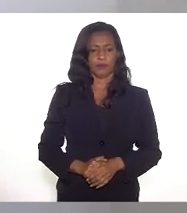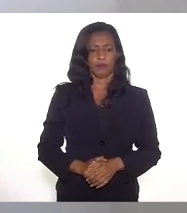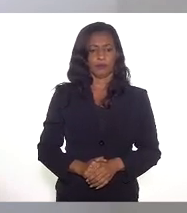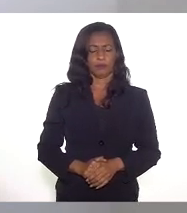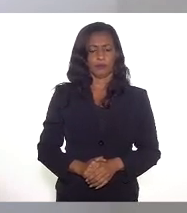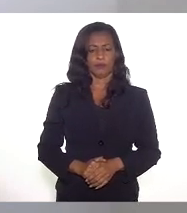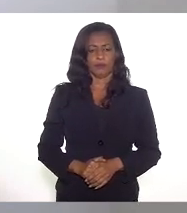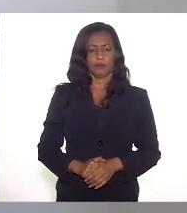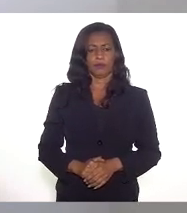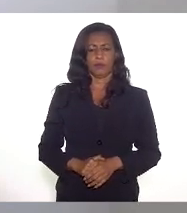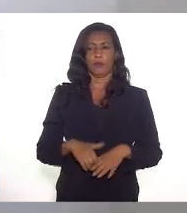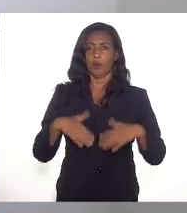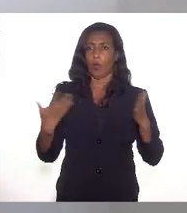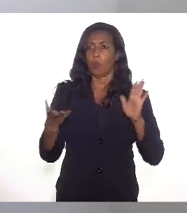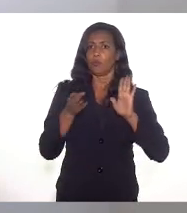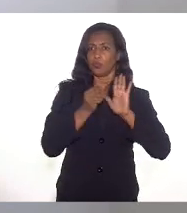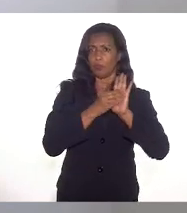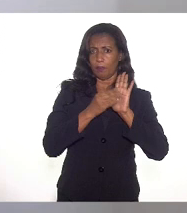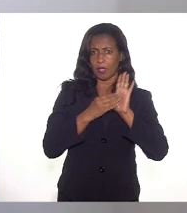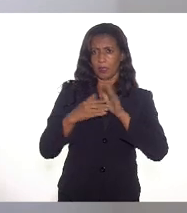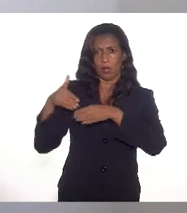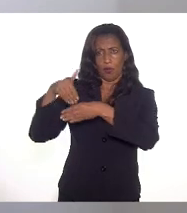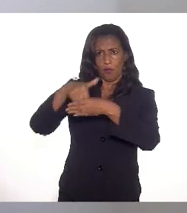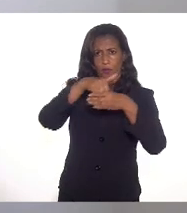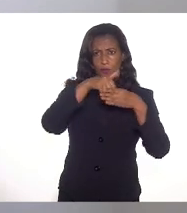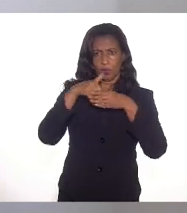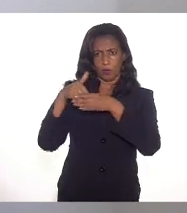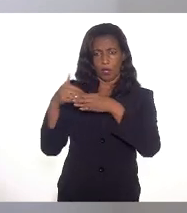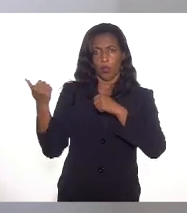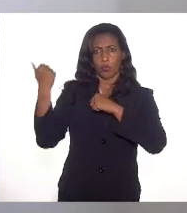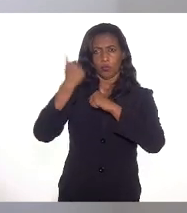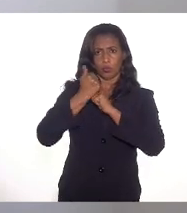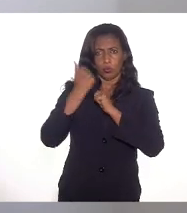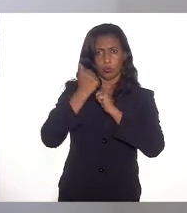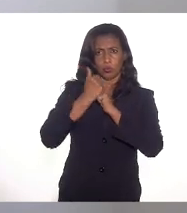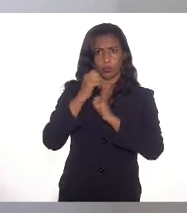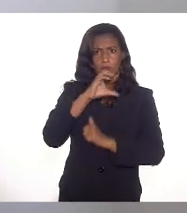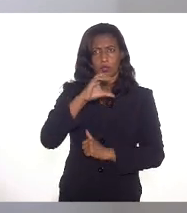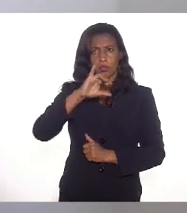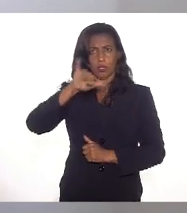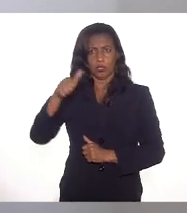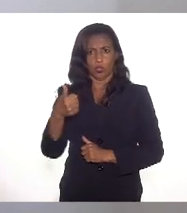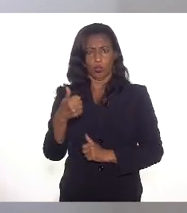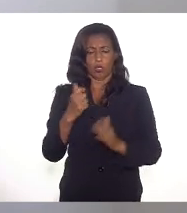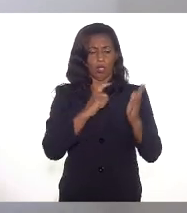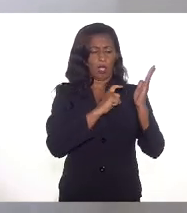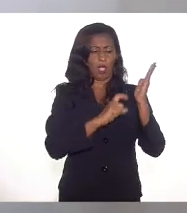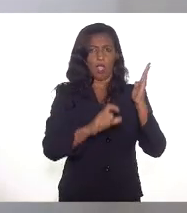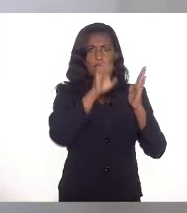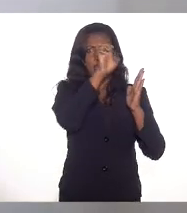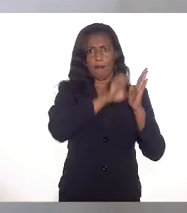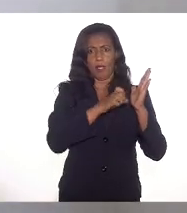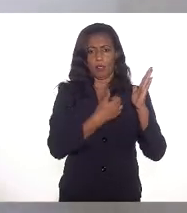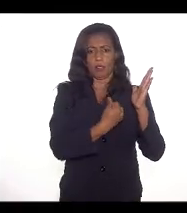Então, com os pareceres emitidos em votação, substitutivo da CCJ, salvo destaque da emenda 19. Então, acho que